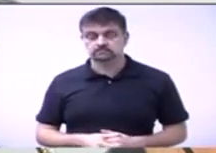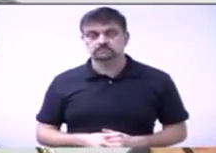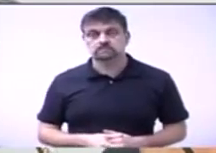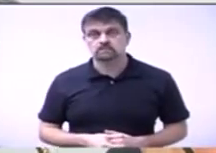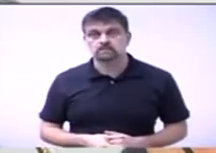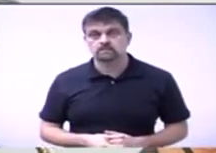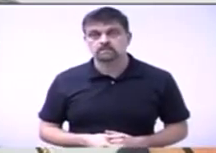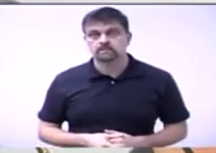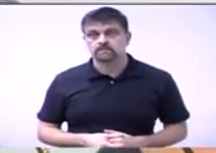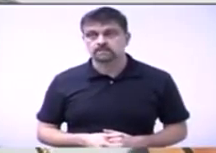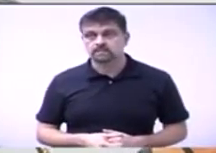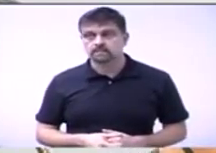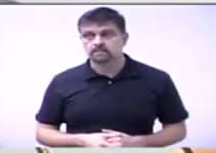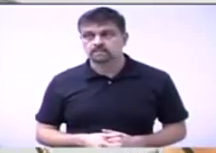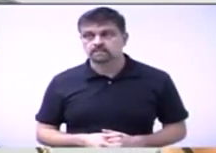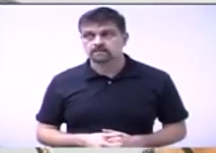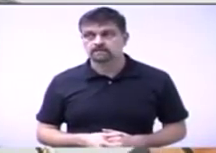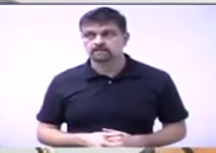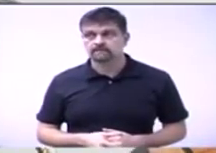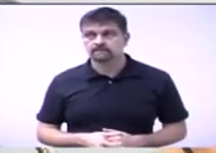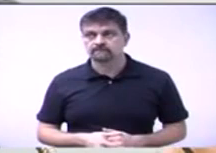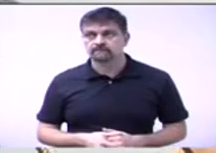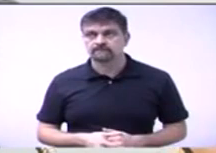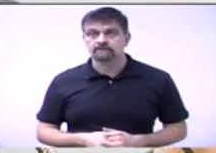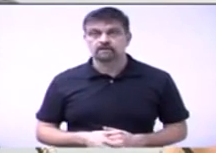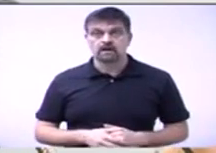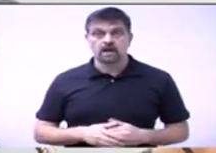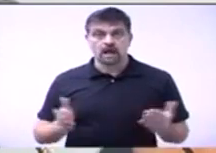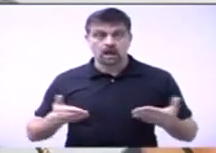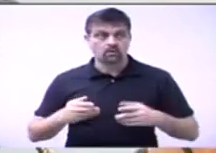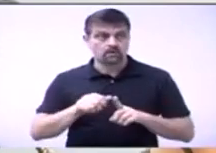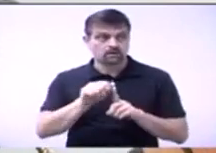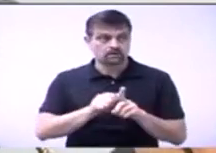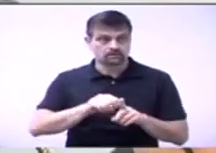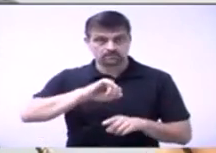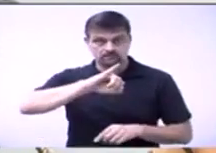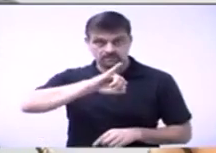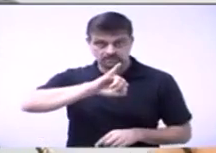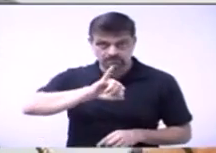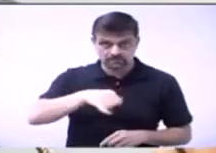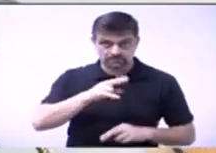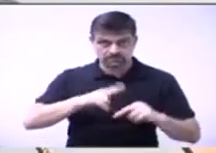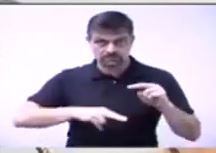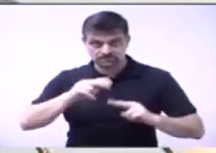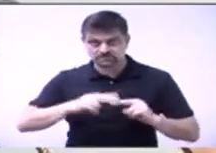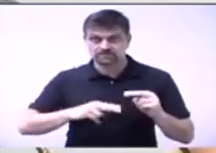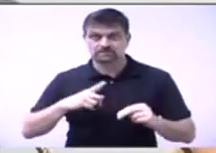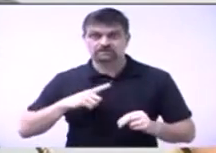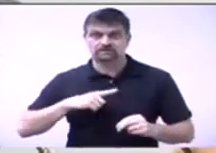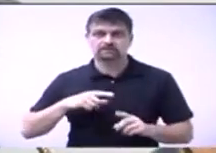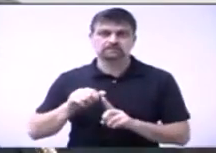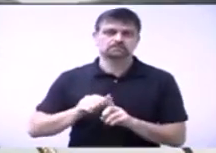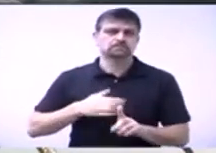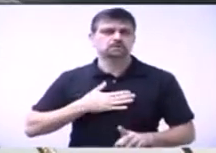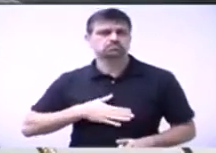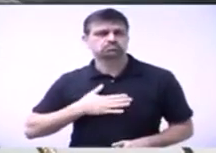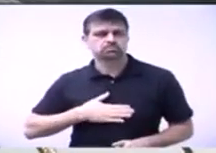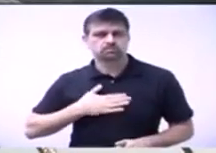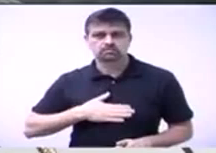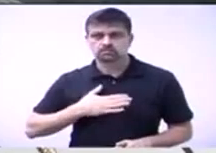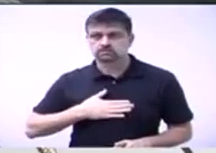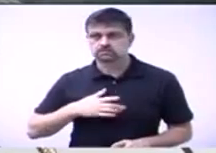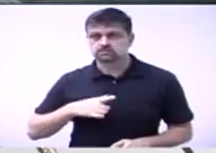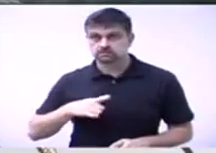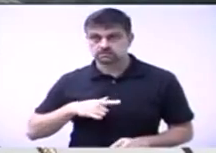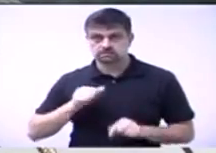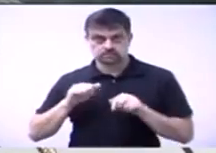Só para lembrar, a próxima parada vai ser em junho agora. A próxima parada vai ser em junho, julho, agosto, nessa média. E a